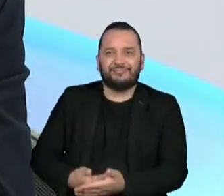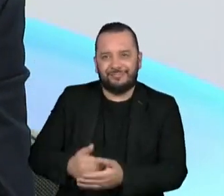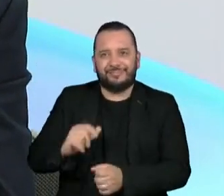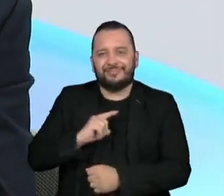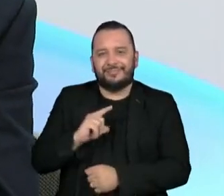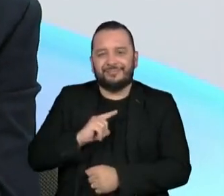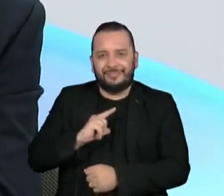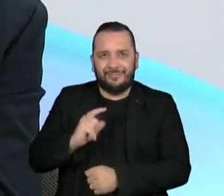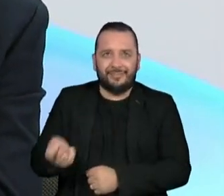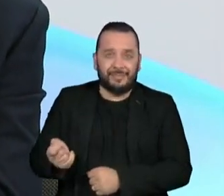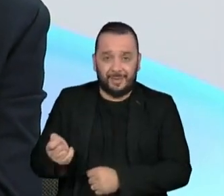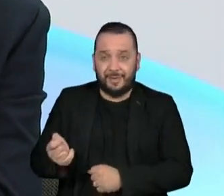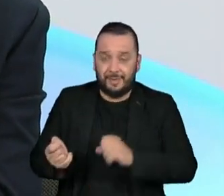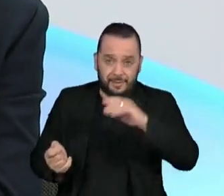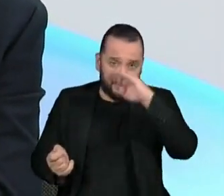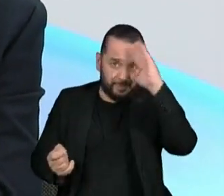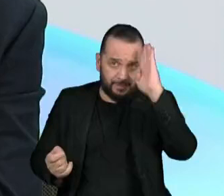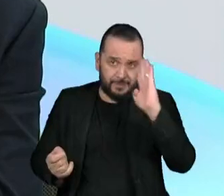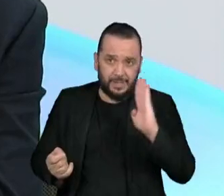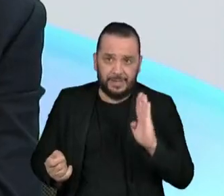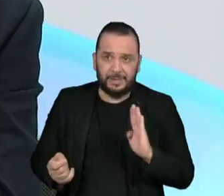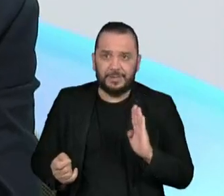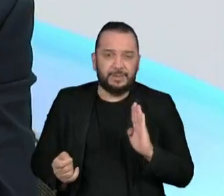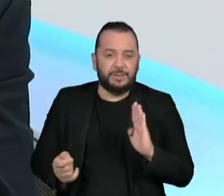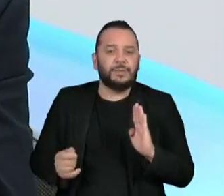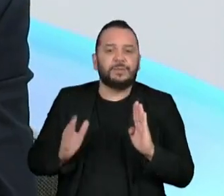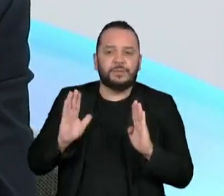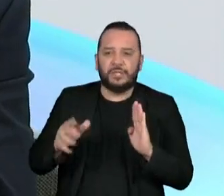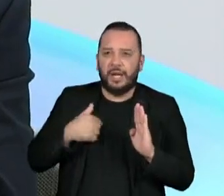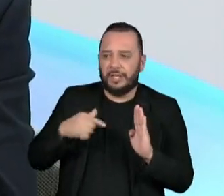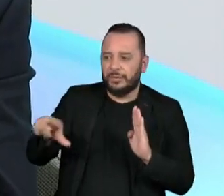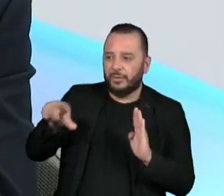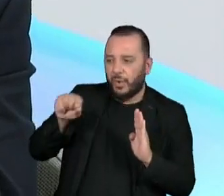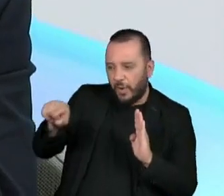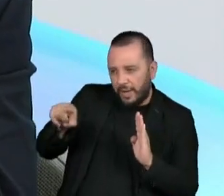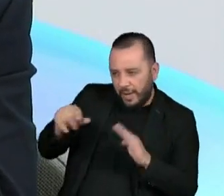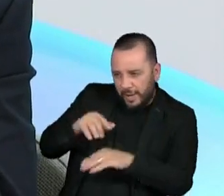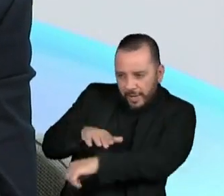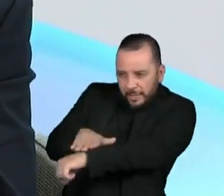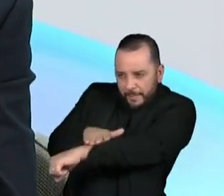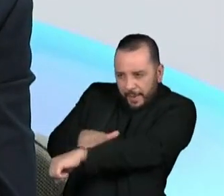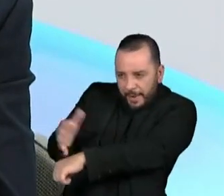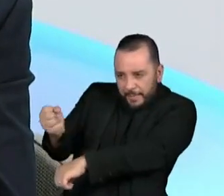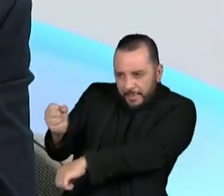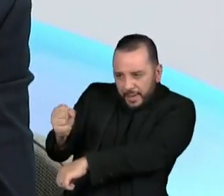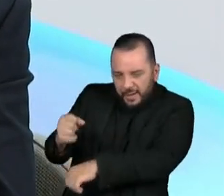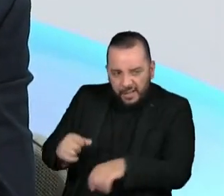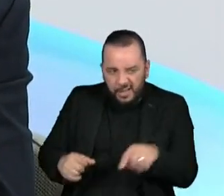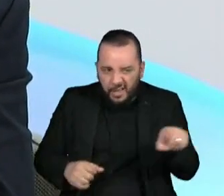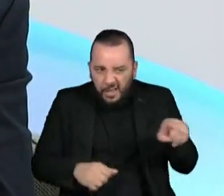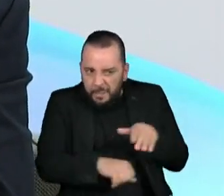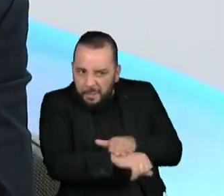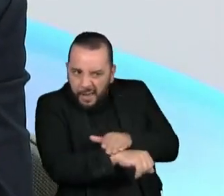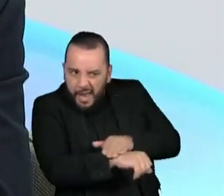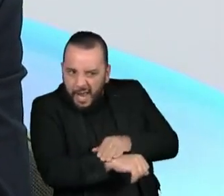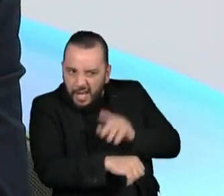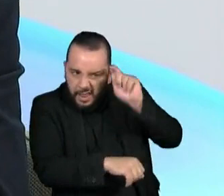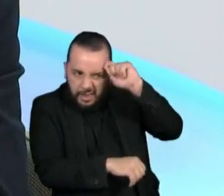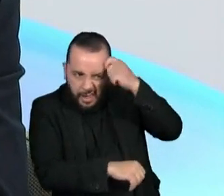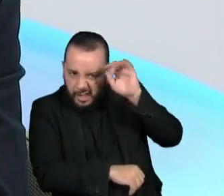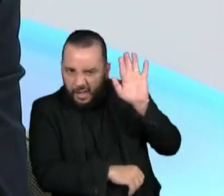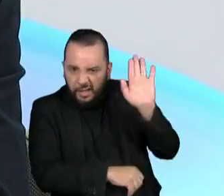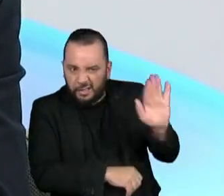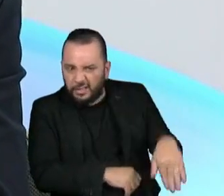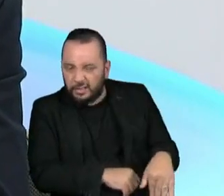sistematicamente optar por uma da cor da pele em vez de outra e eu acho que isso é uma perda enorme